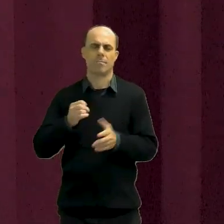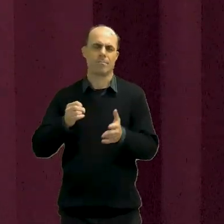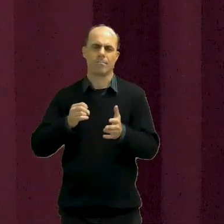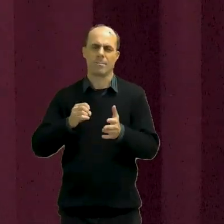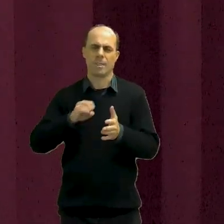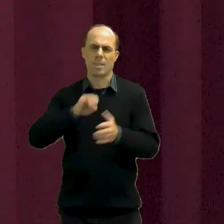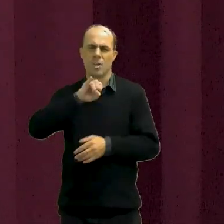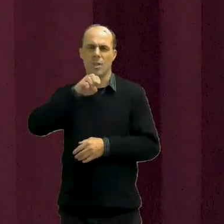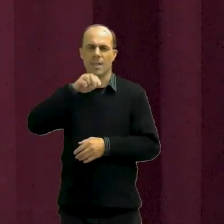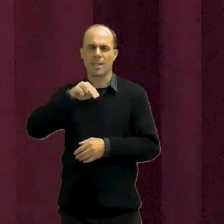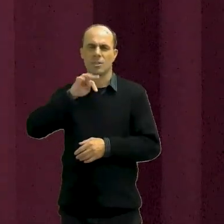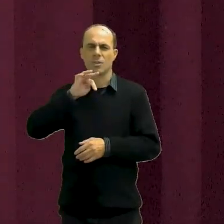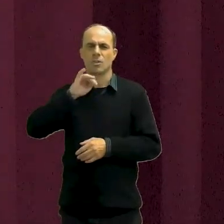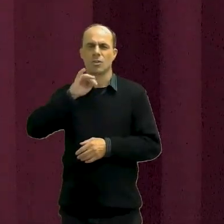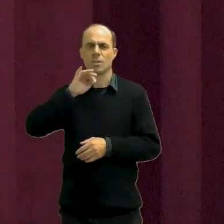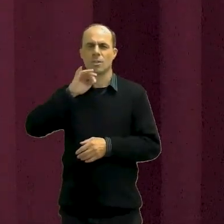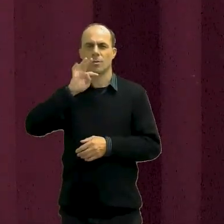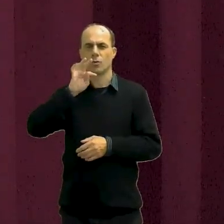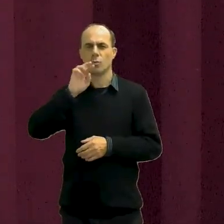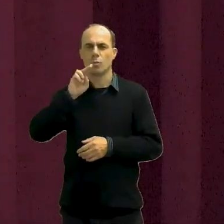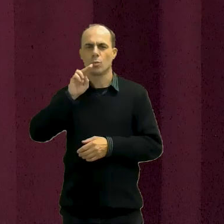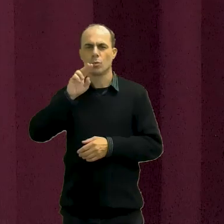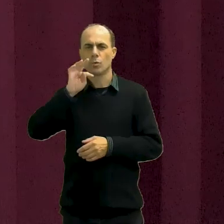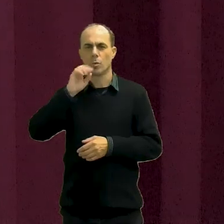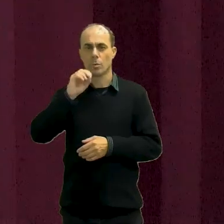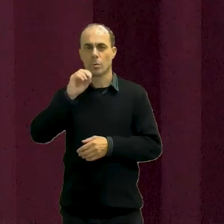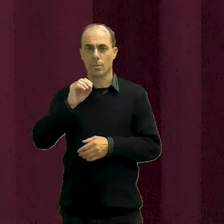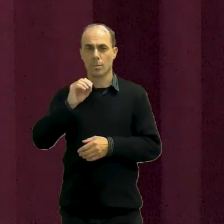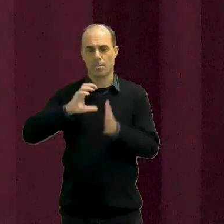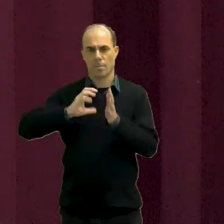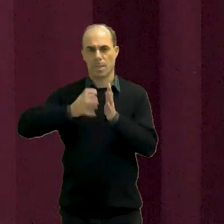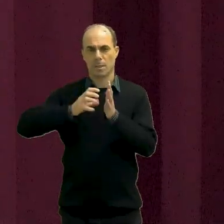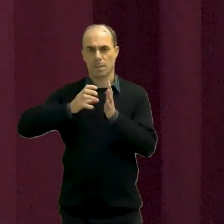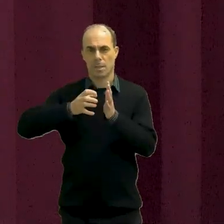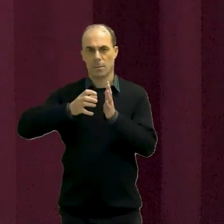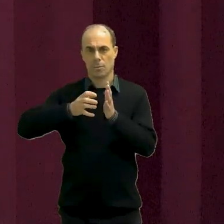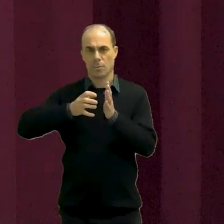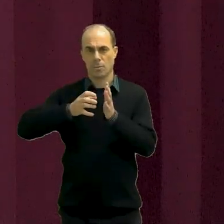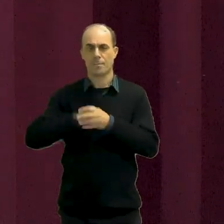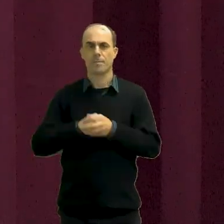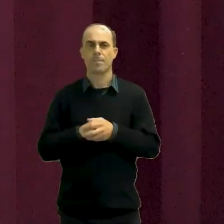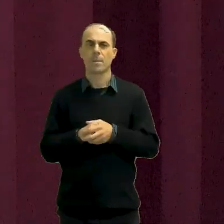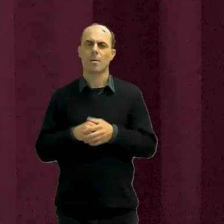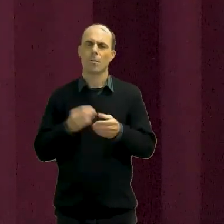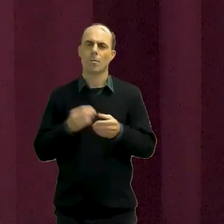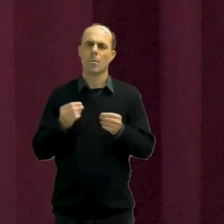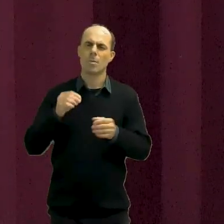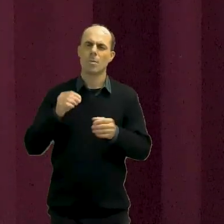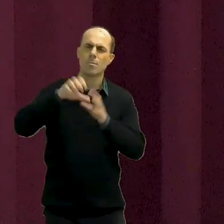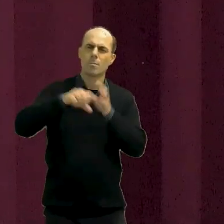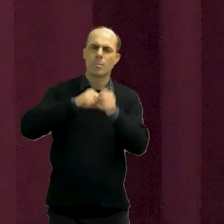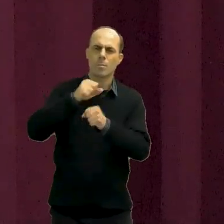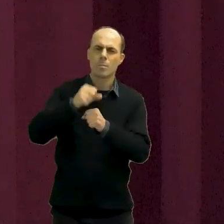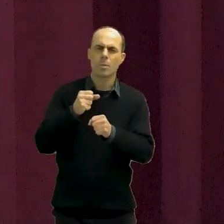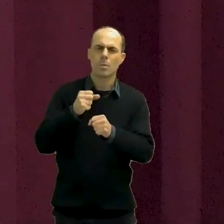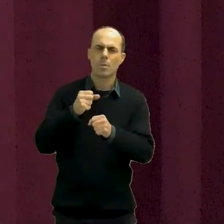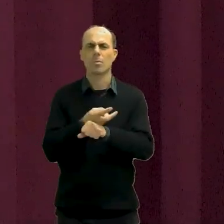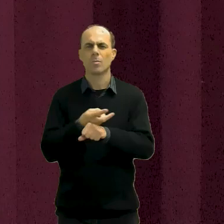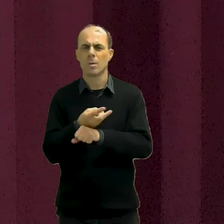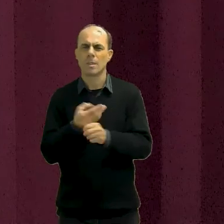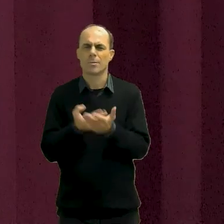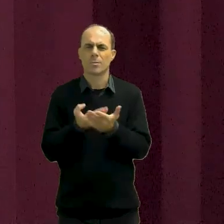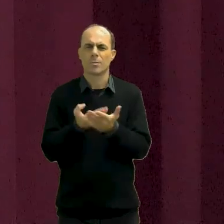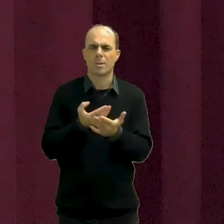institutos partidários não nesse momento de eleição né mas princip mente devem buscar né os estudos